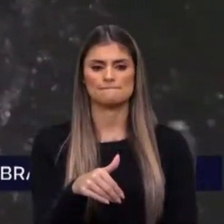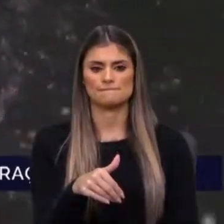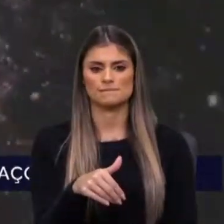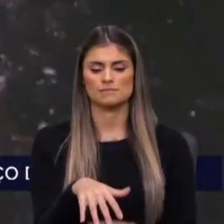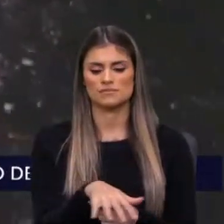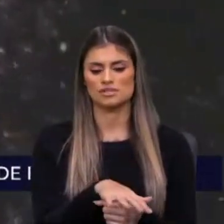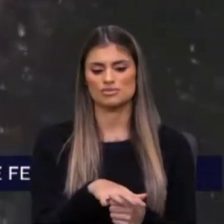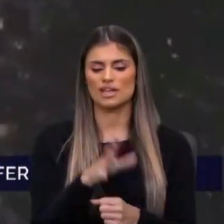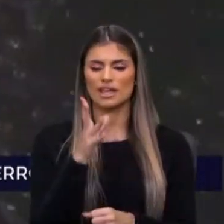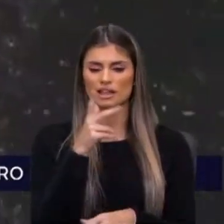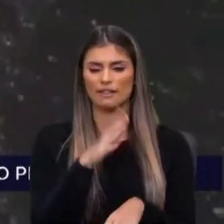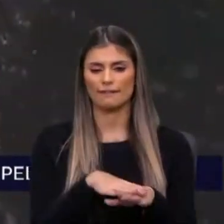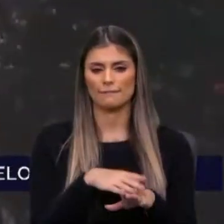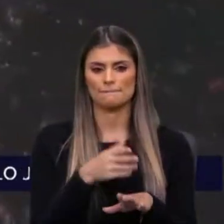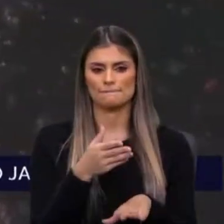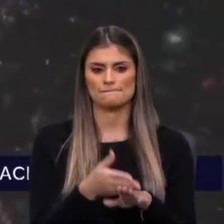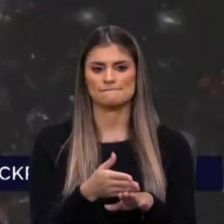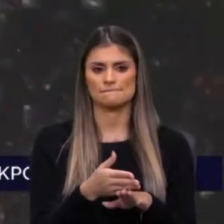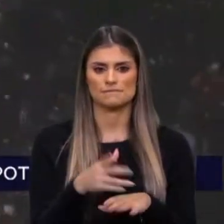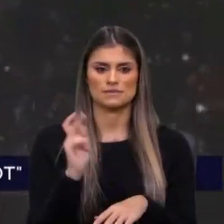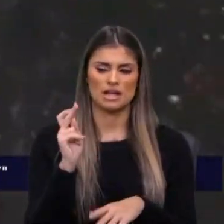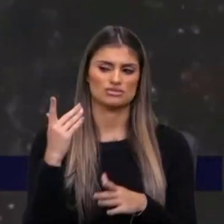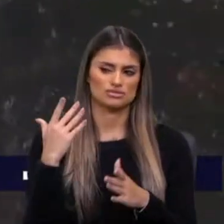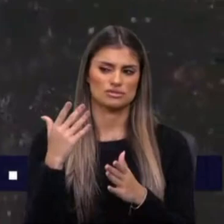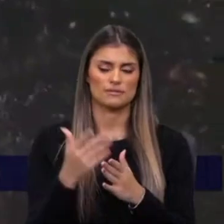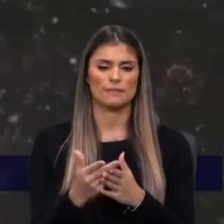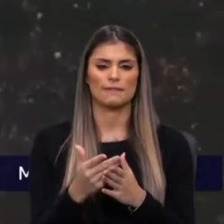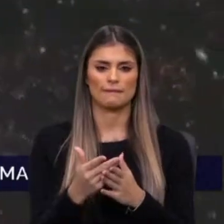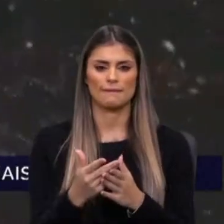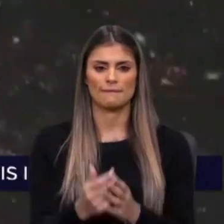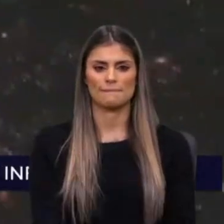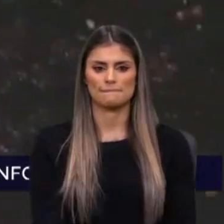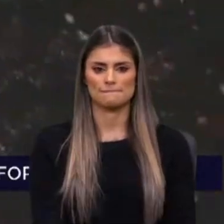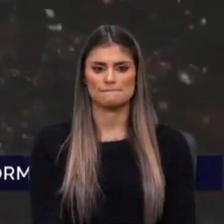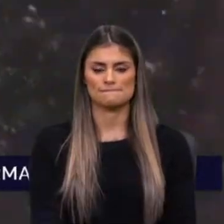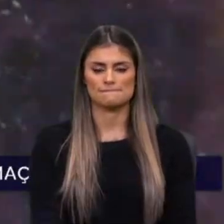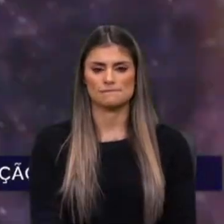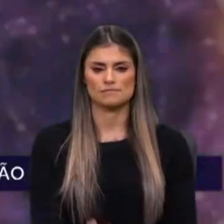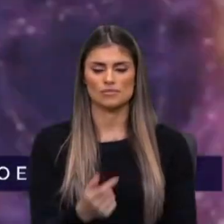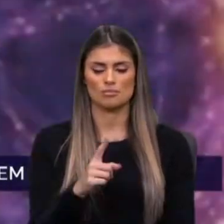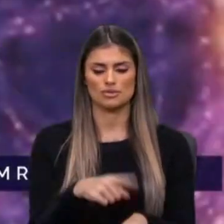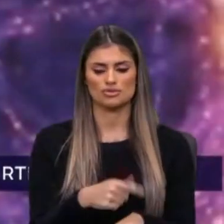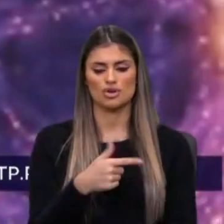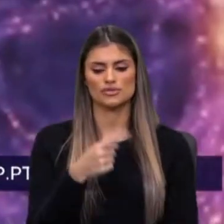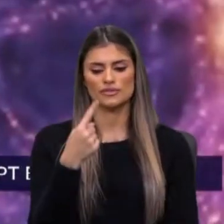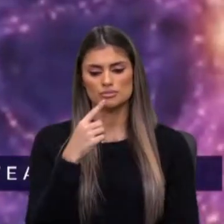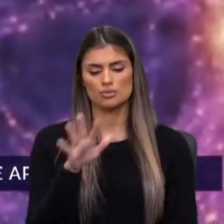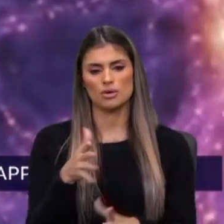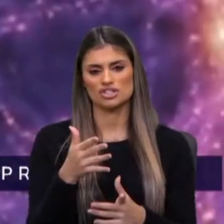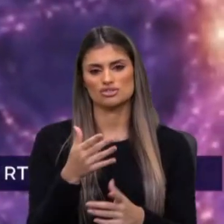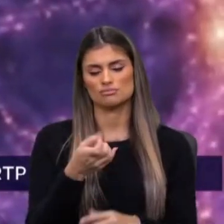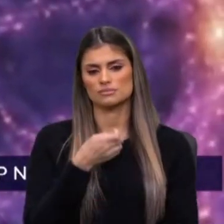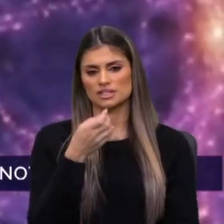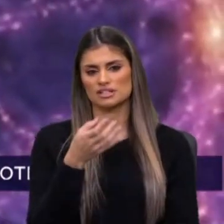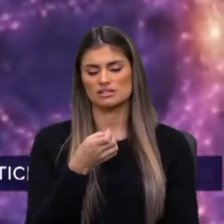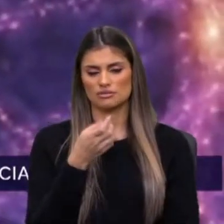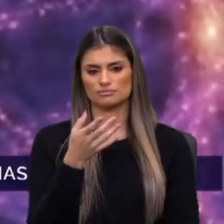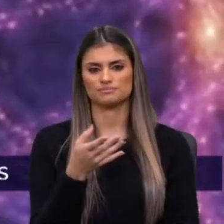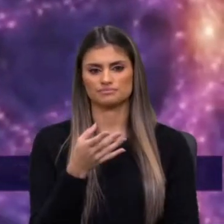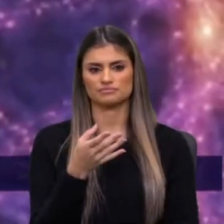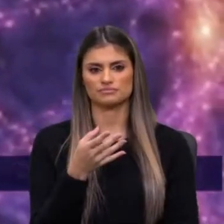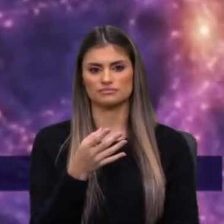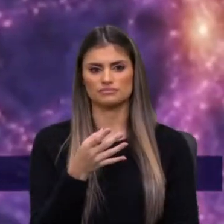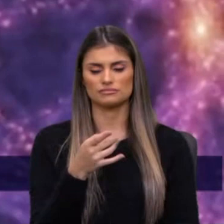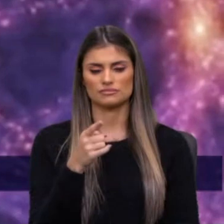o vai aquecer mais ao longo dos anos, até ao nosso tempo habitual, ao nosso tempo que nós vivemos. Qual é a explicação que os astrónomos arranjam para